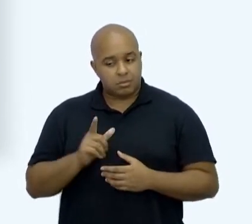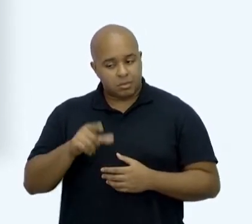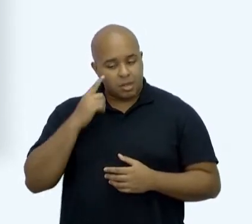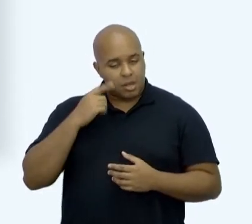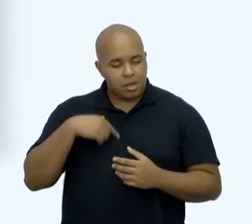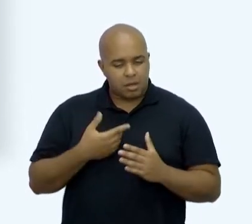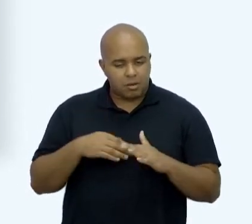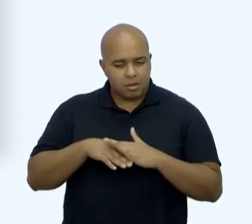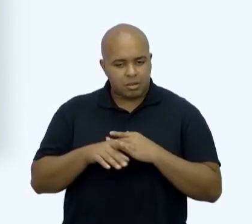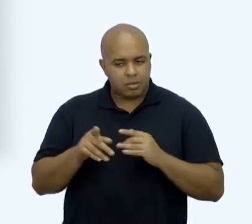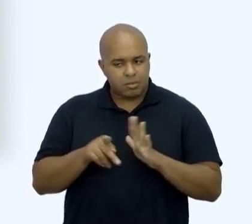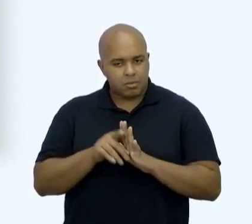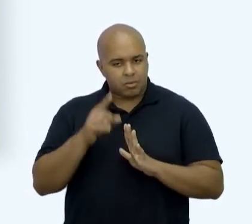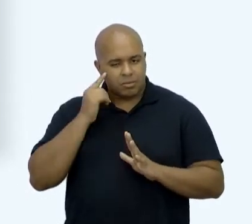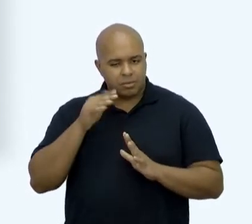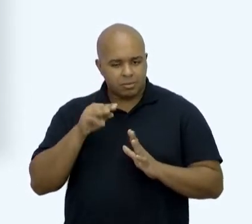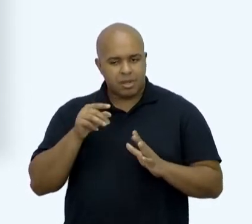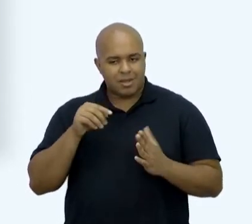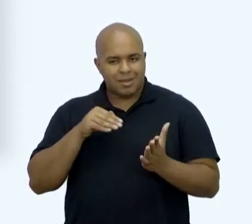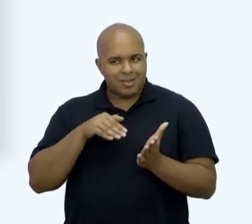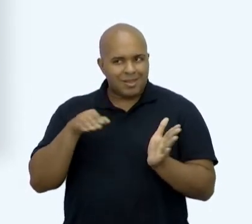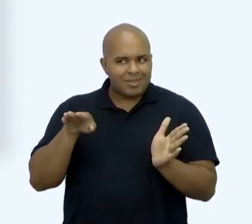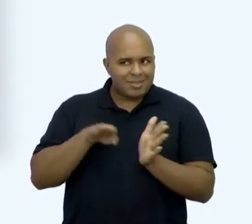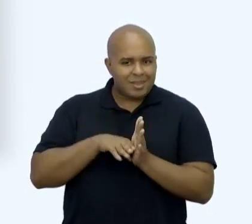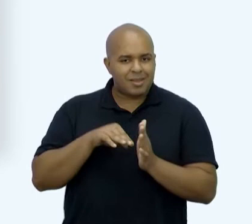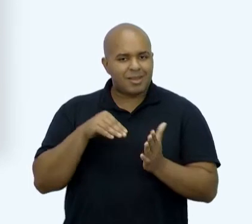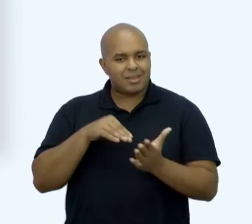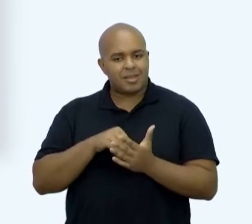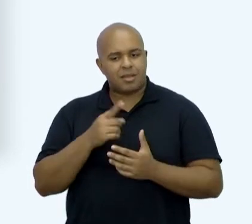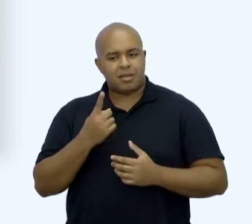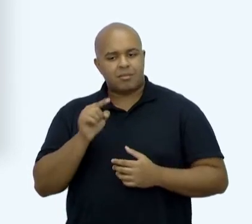isto é armazenado por no mínimo até 1000 anos.